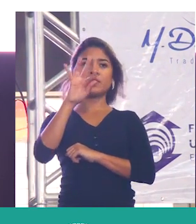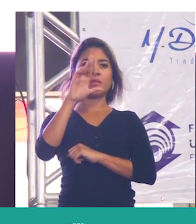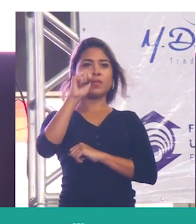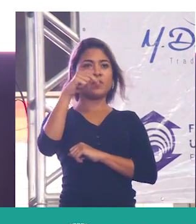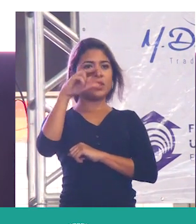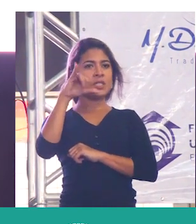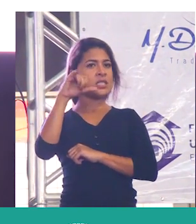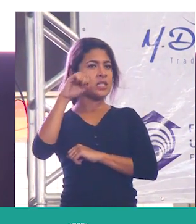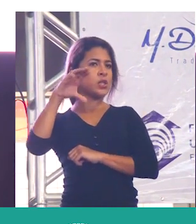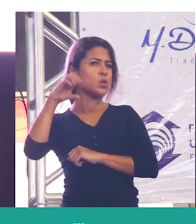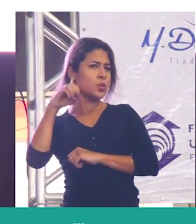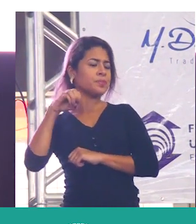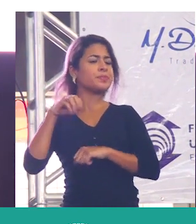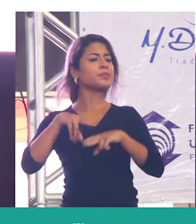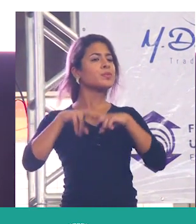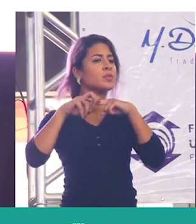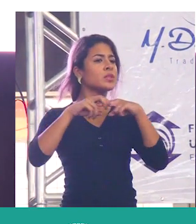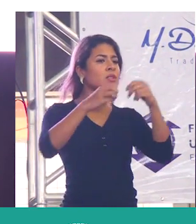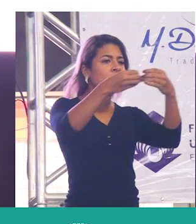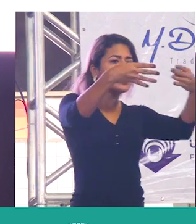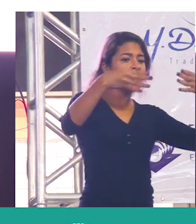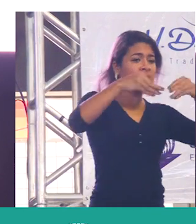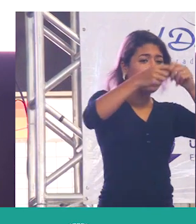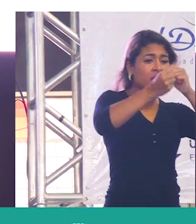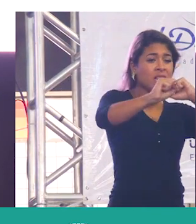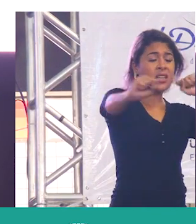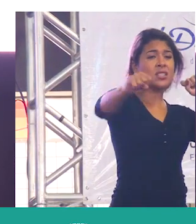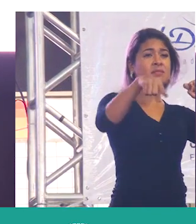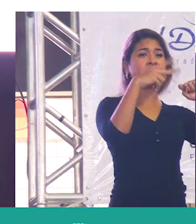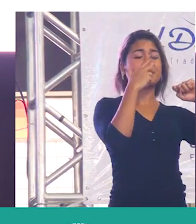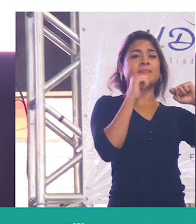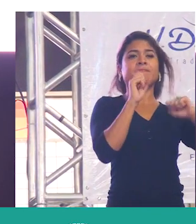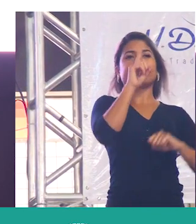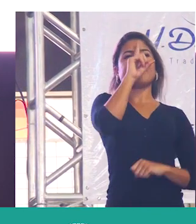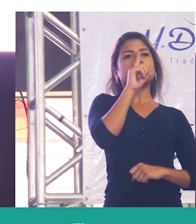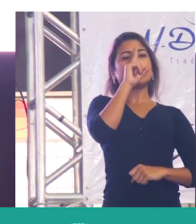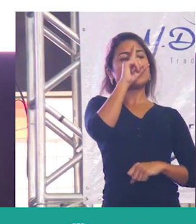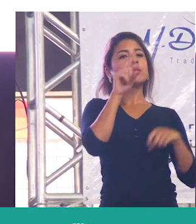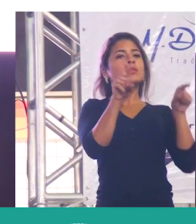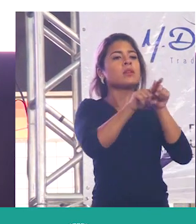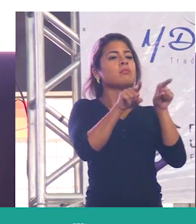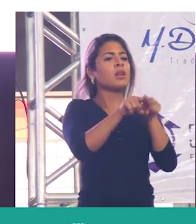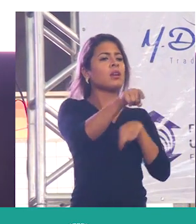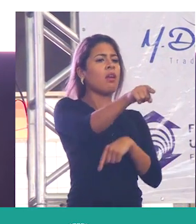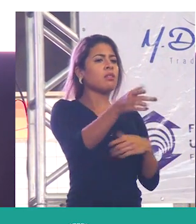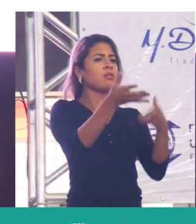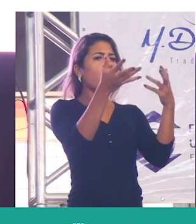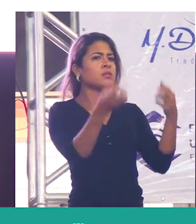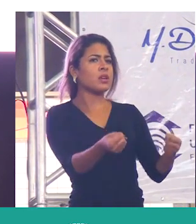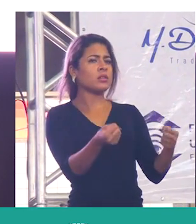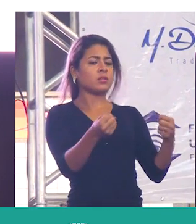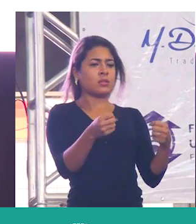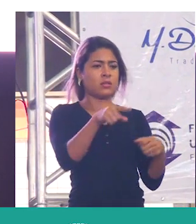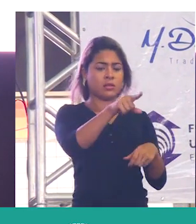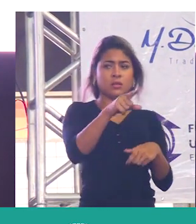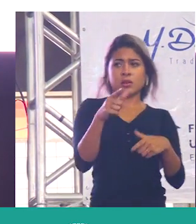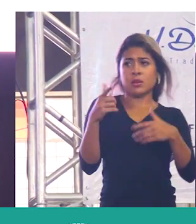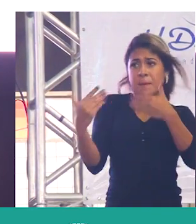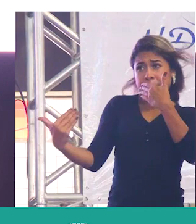sentiram ameaçados e, obviamente, que eles também não aceitariam que as suas fazendas fossem invadidas